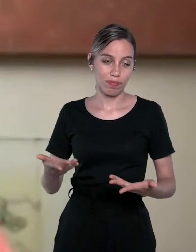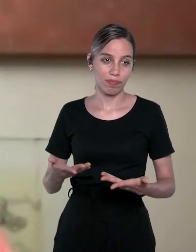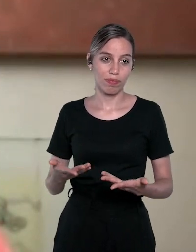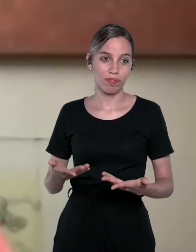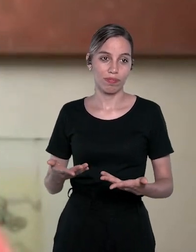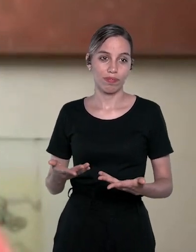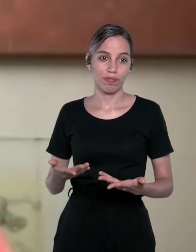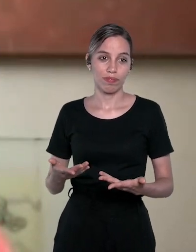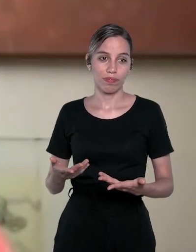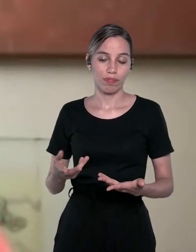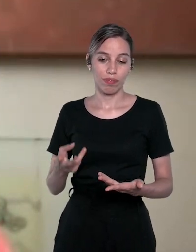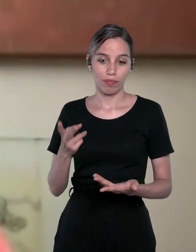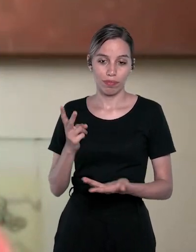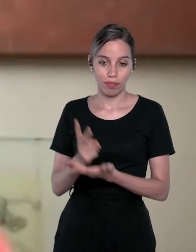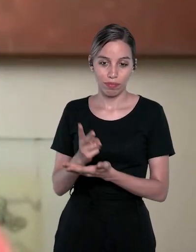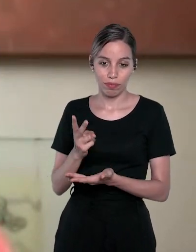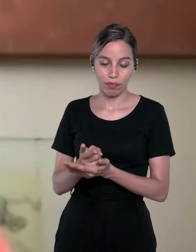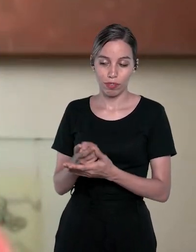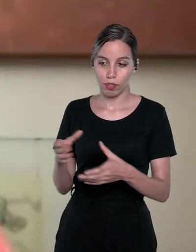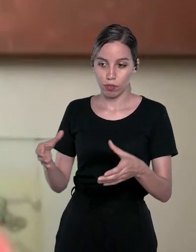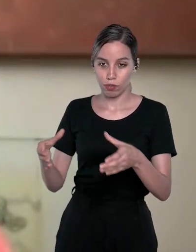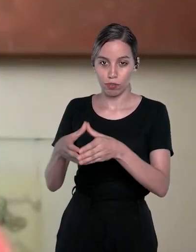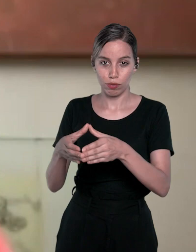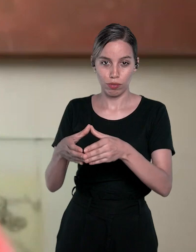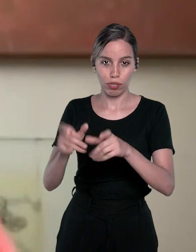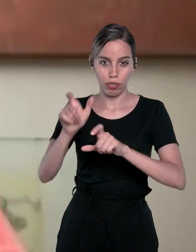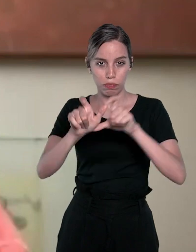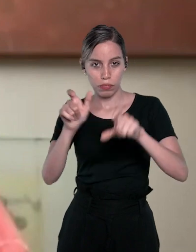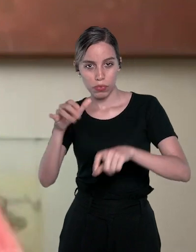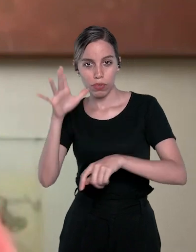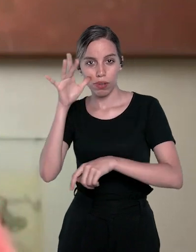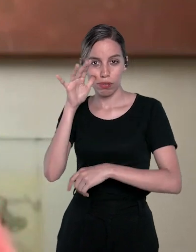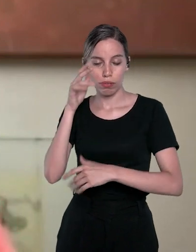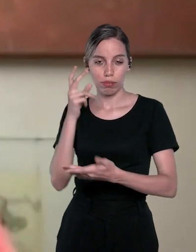com esse imenso público do Projeto Sempre um Papo, né?